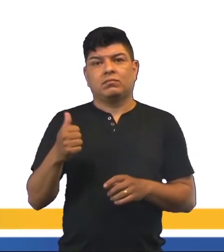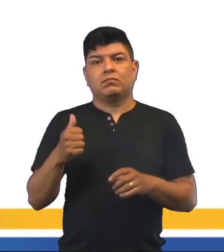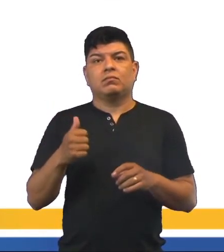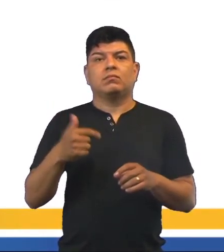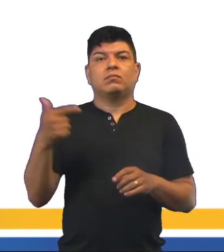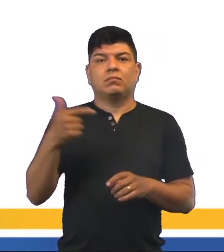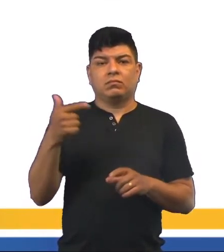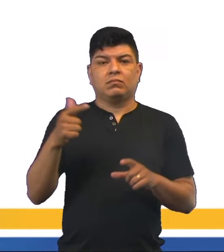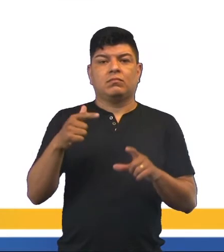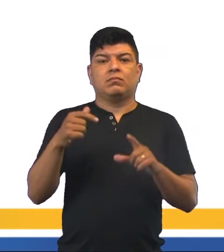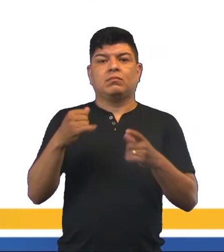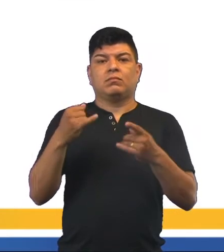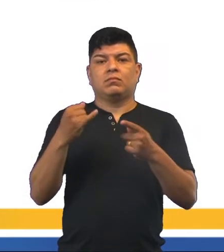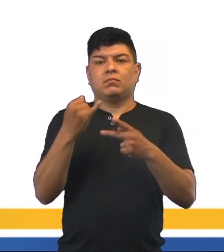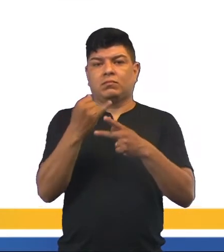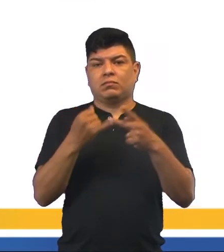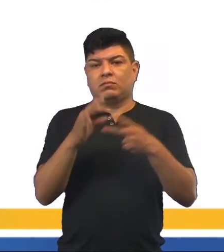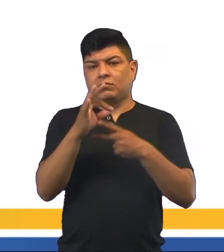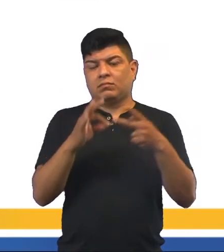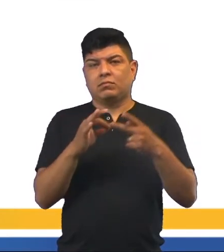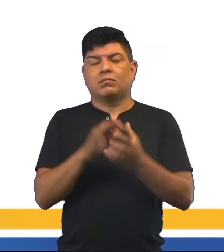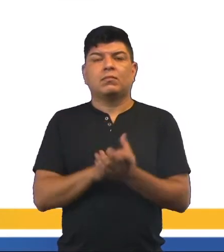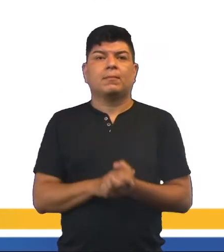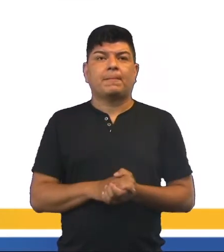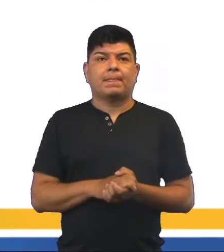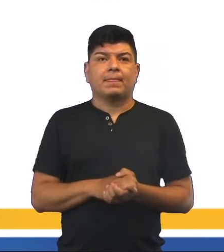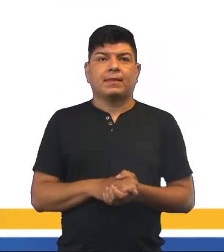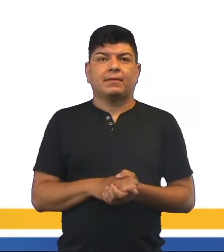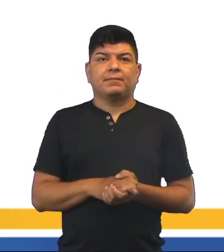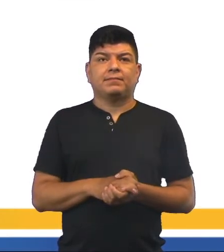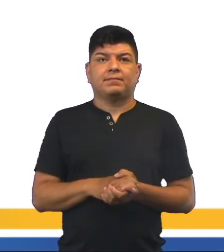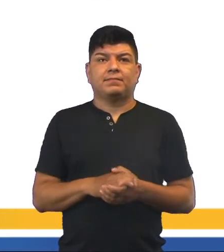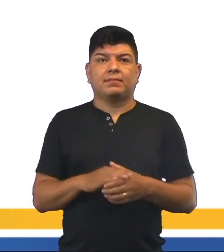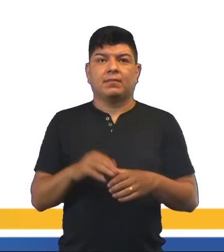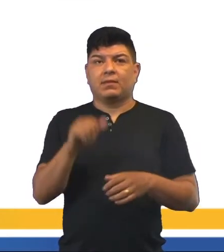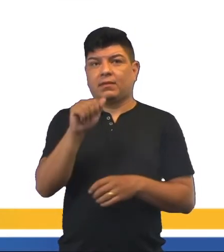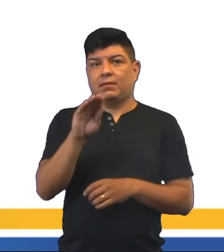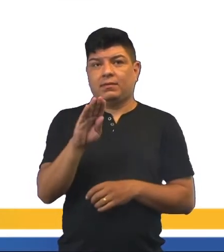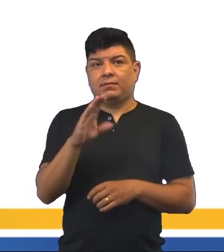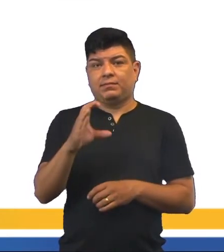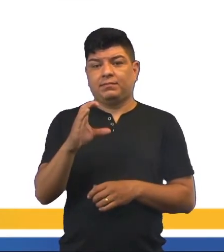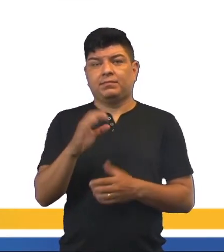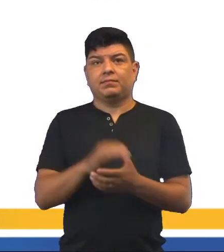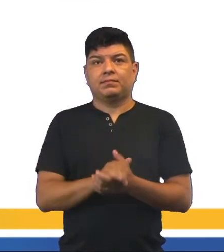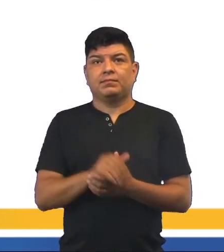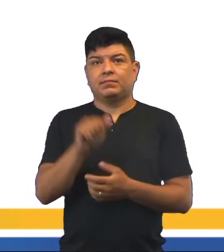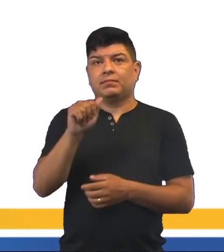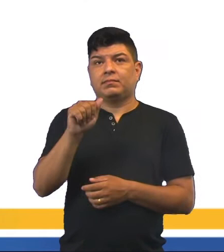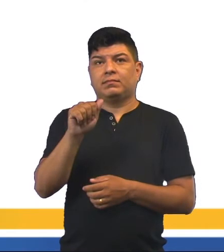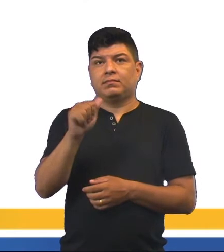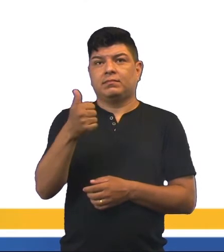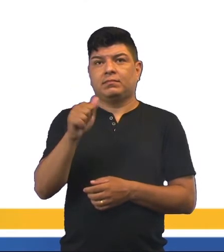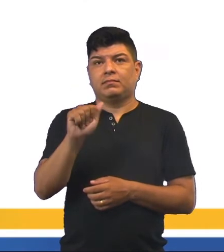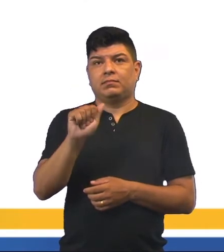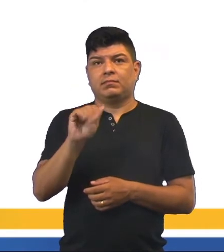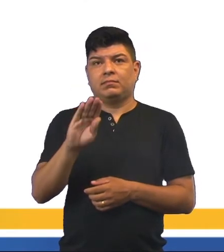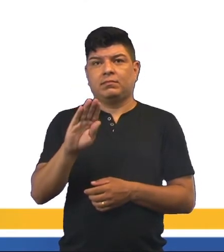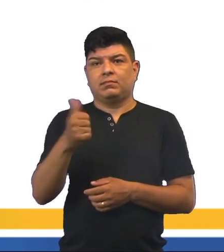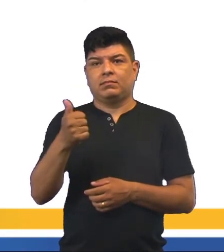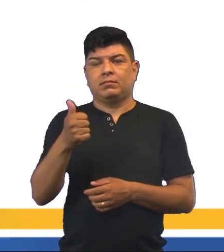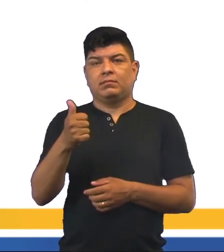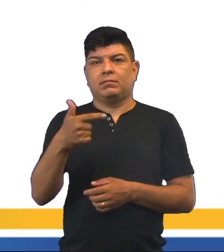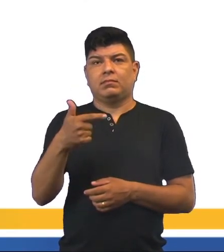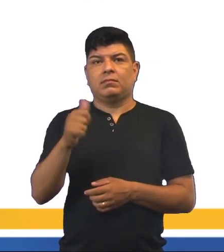o segundo, tá? Ambos são triângulos, não é isso? Ó, nosso ABC, nosso A',